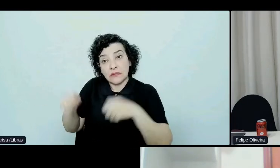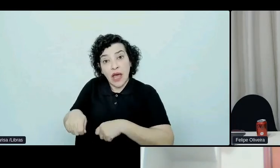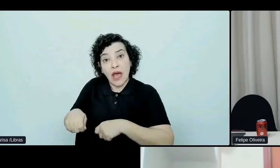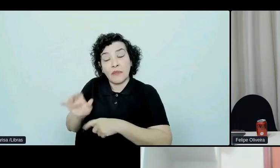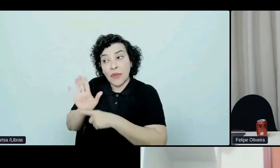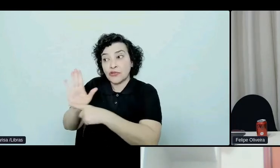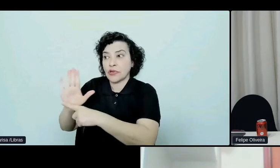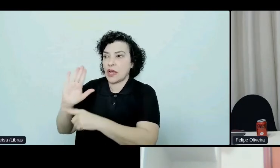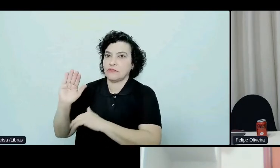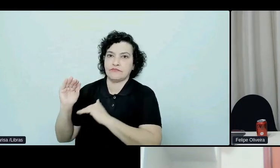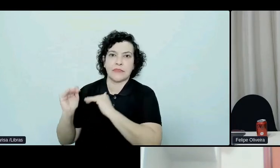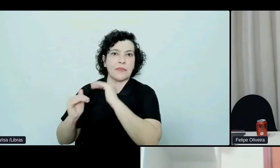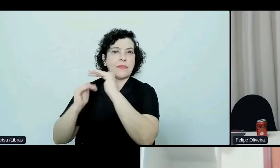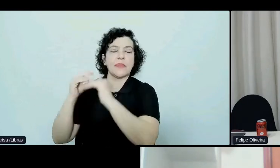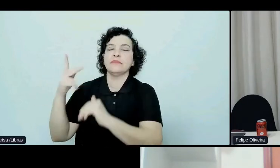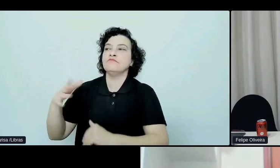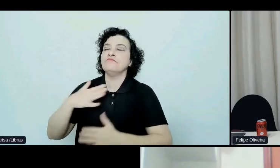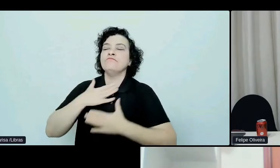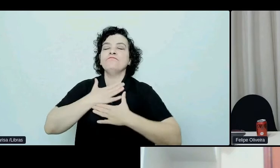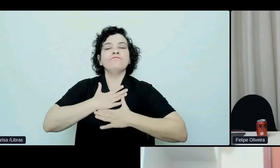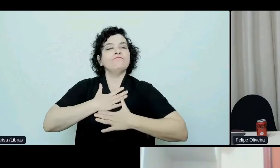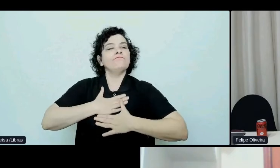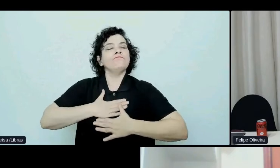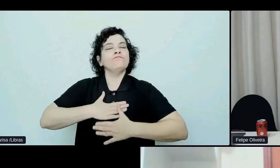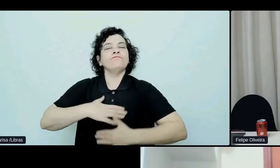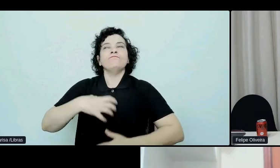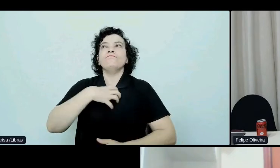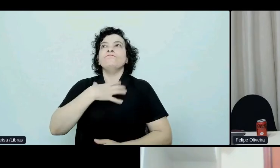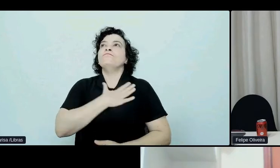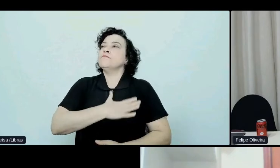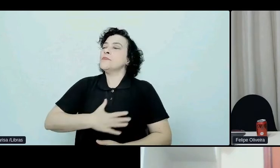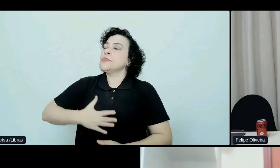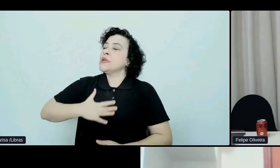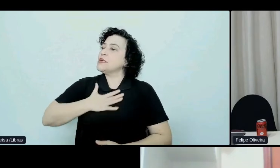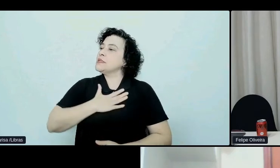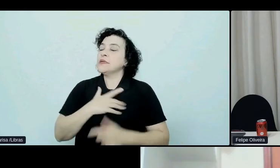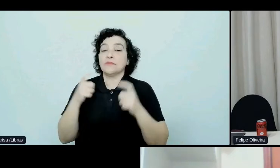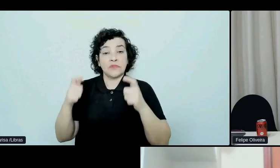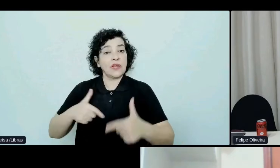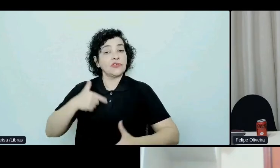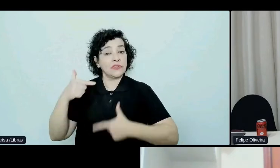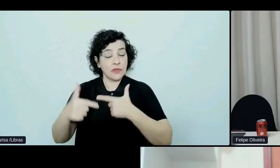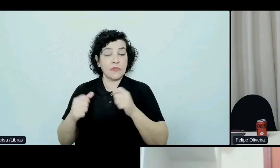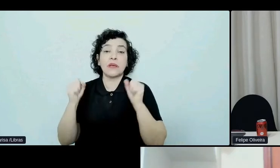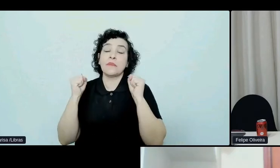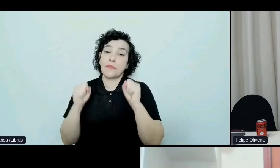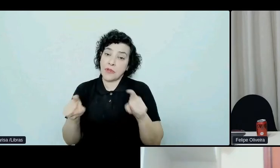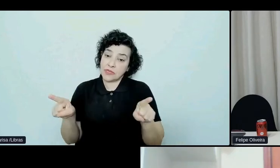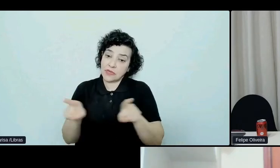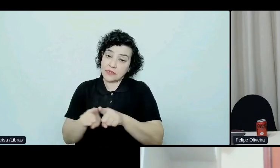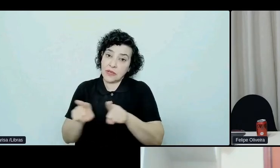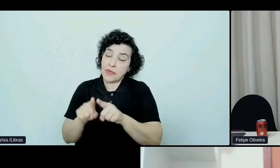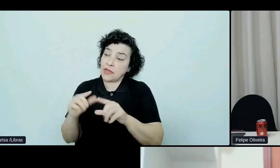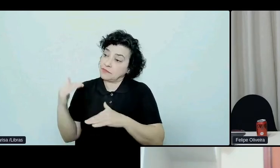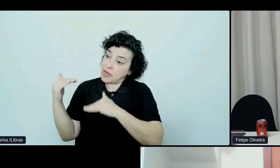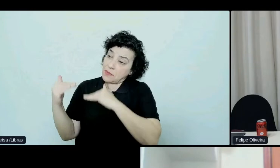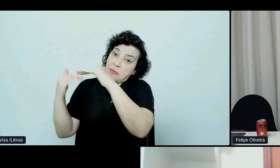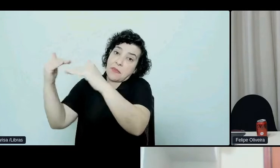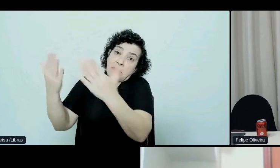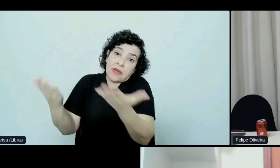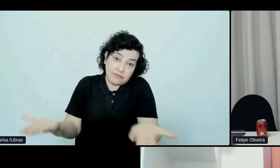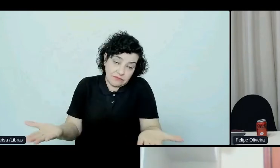e pensar junto com essa pessoa formas de atender essas necessidades de